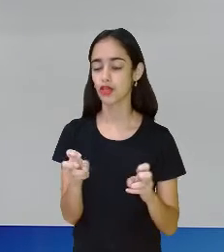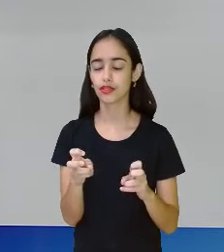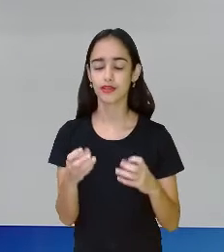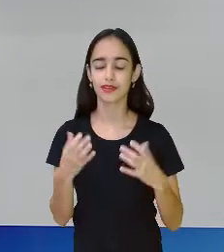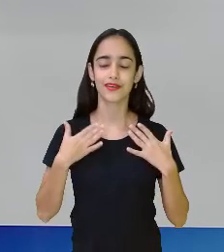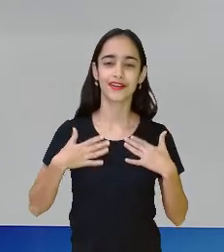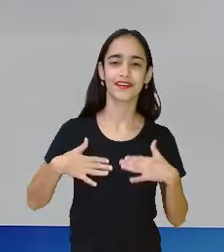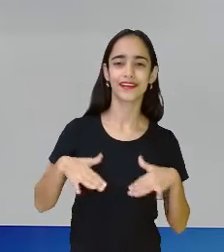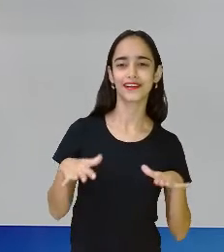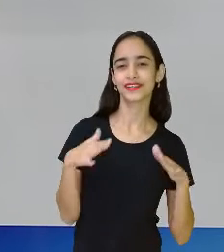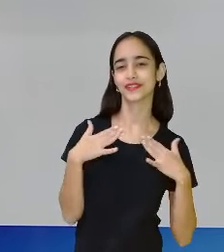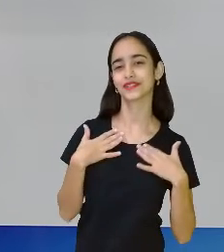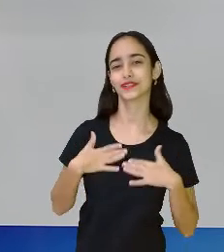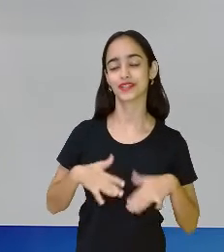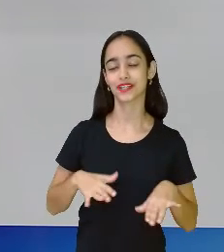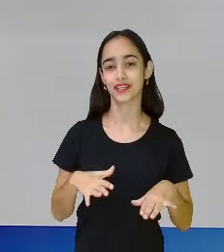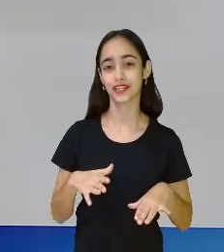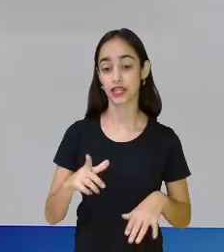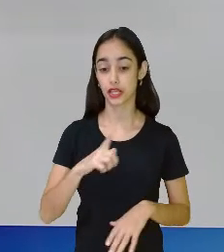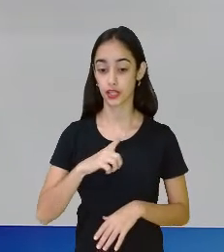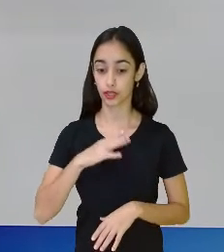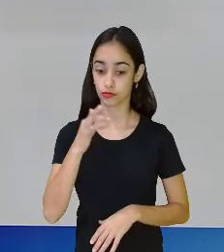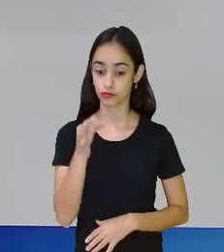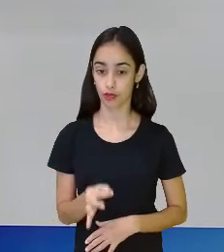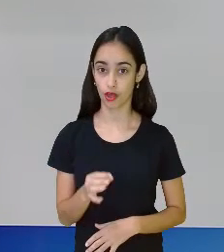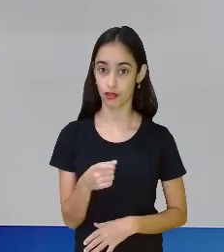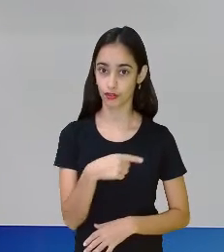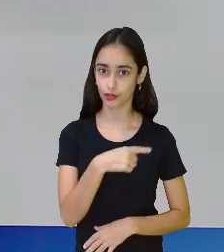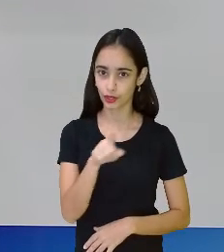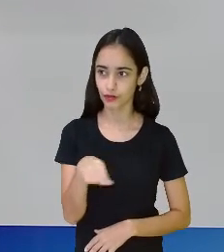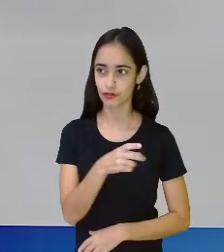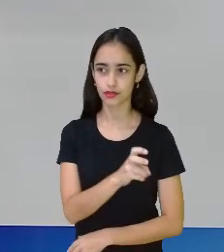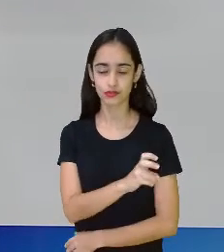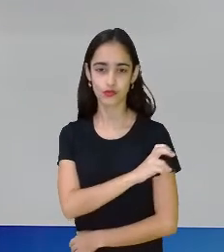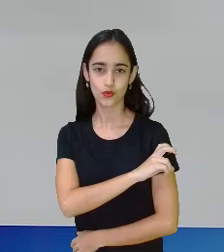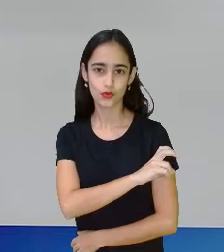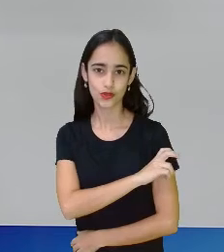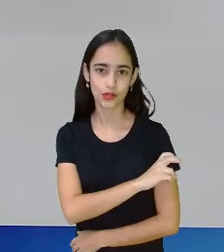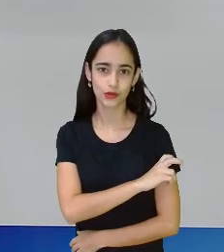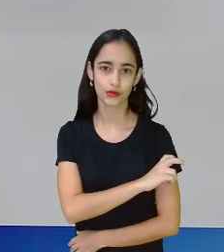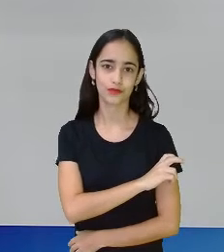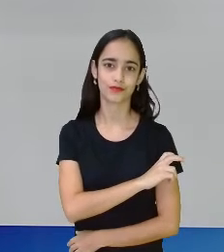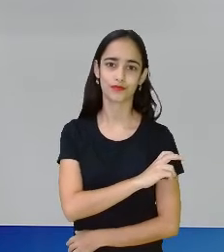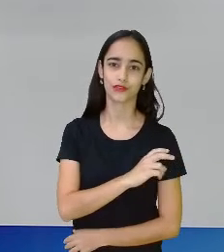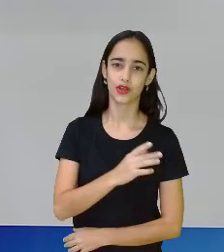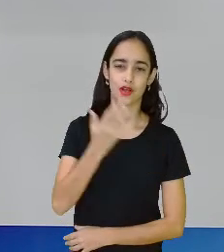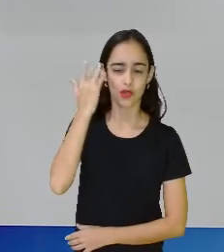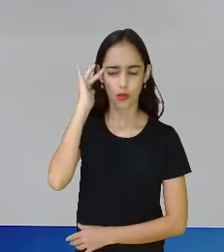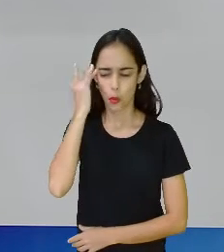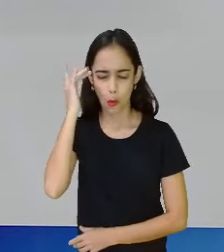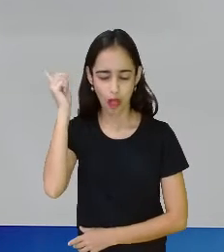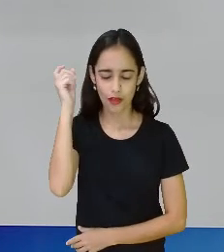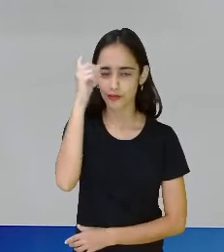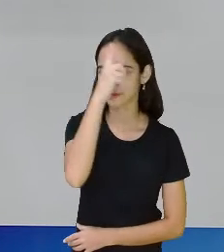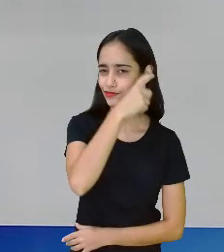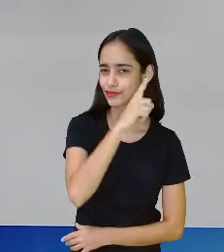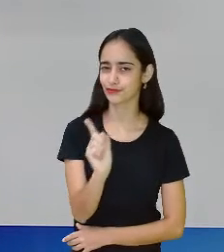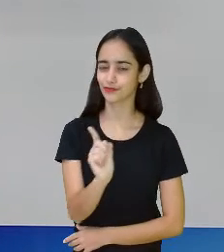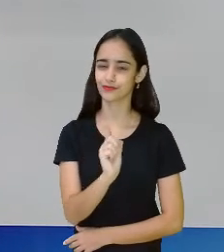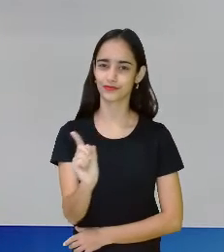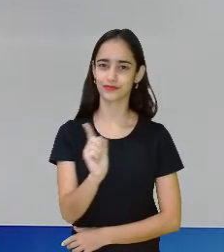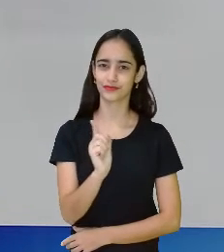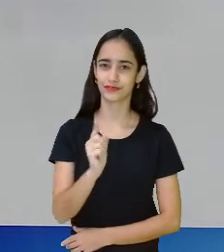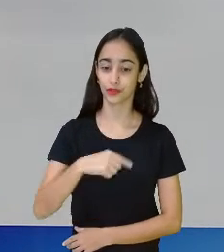tranquilo, assunto que eu tenho certeza que você do quinto ano não terá dificuldade nenhuma. Vamos